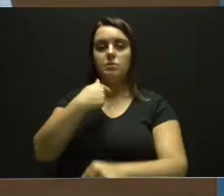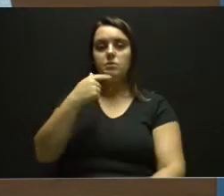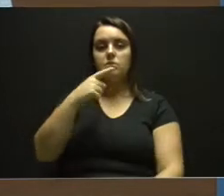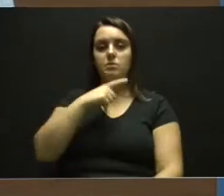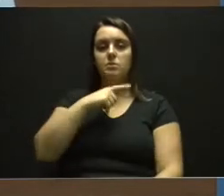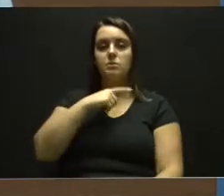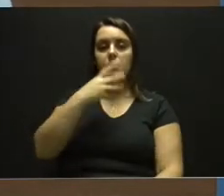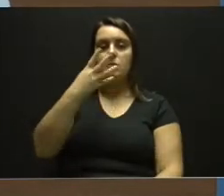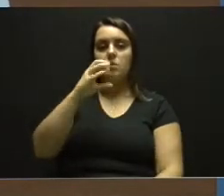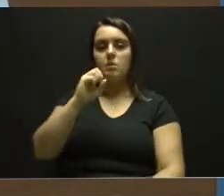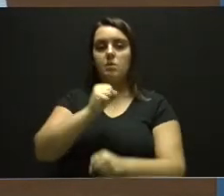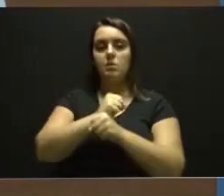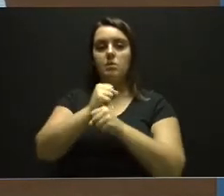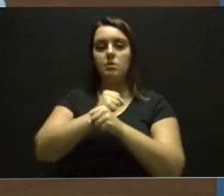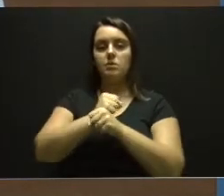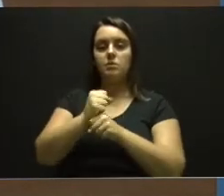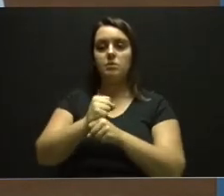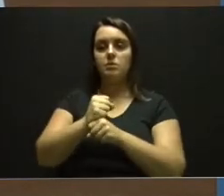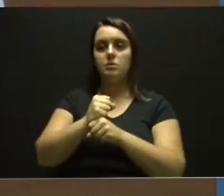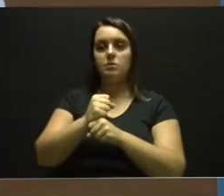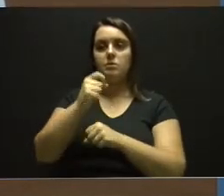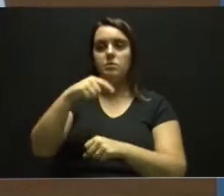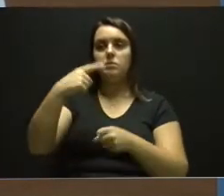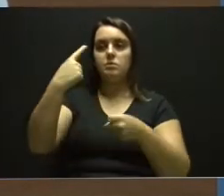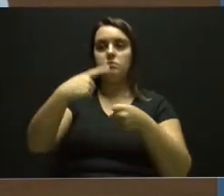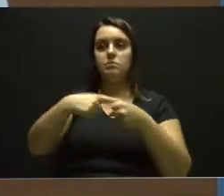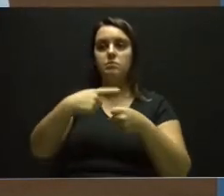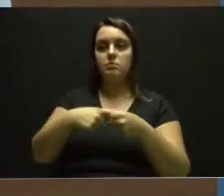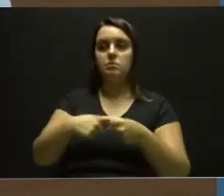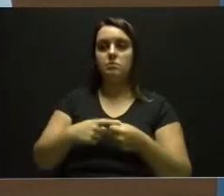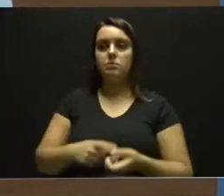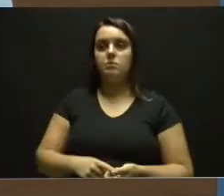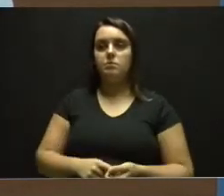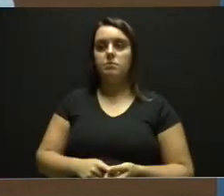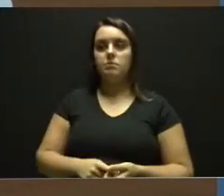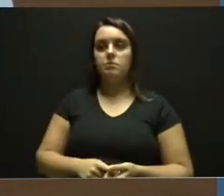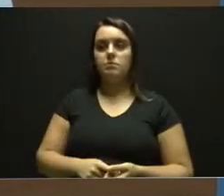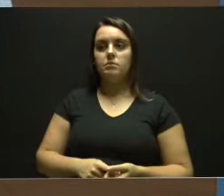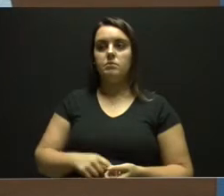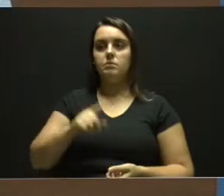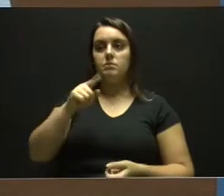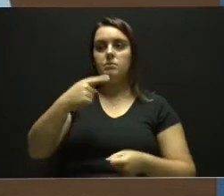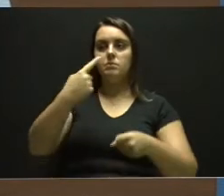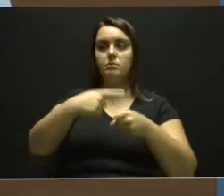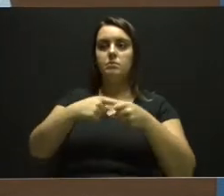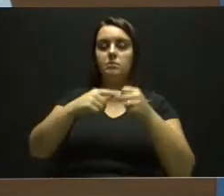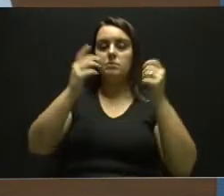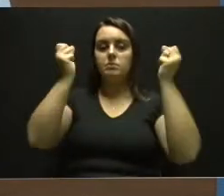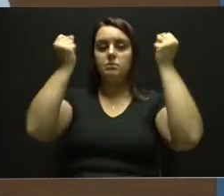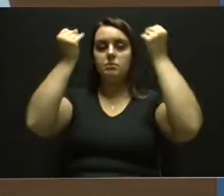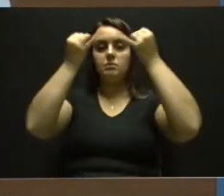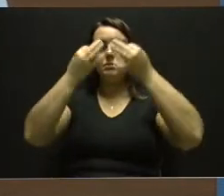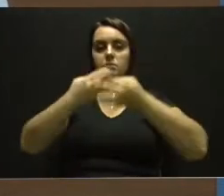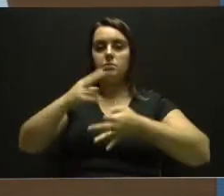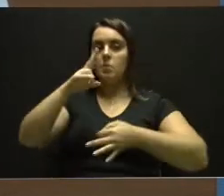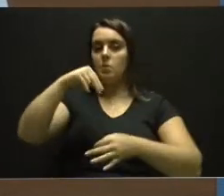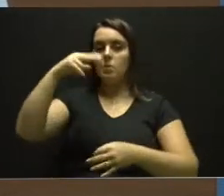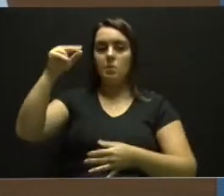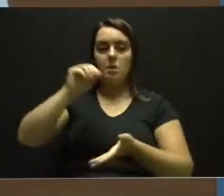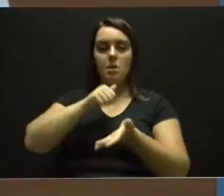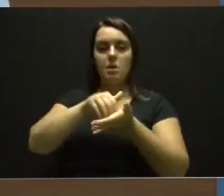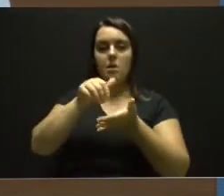com a 50 e poucos anos a sociedade aqui e é uma cidade maravilhosa nunca pretendi de saída com